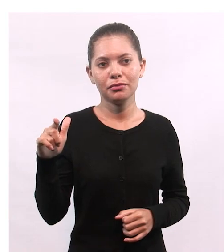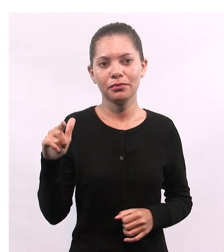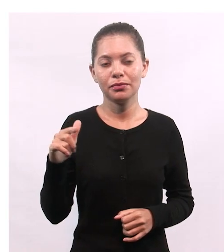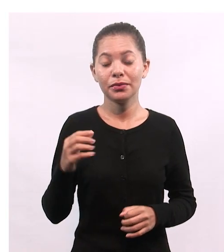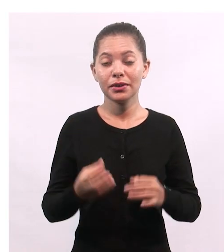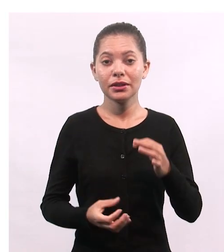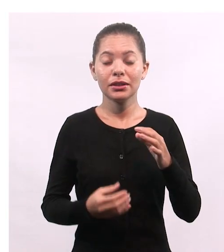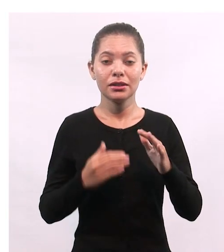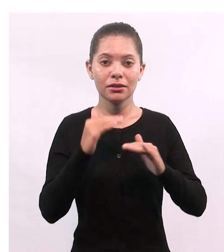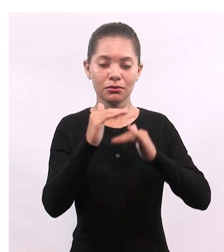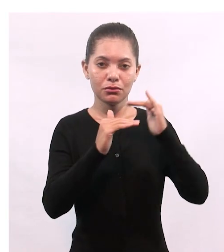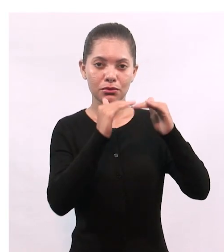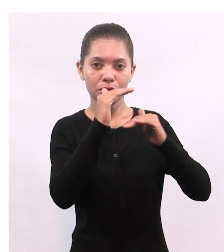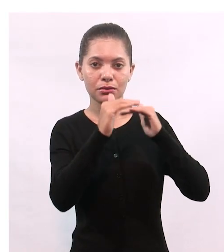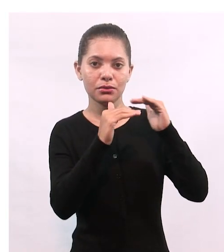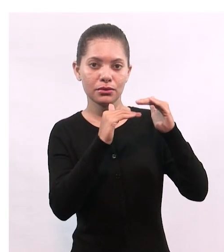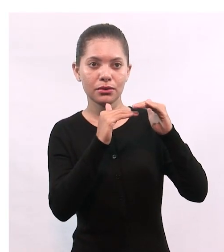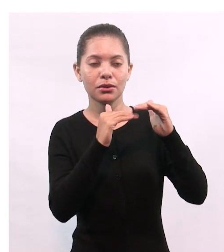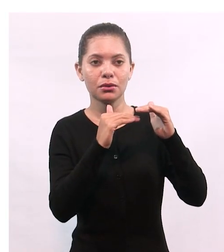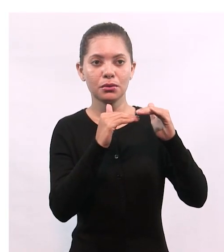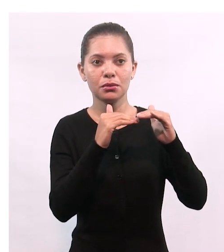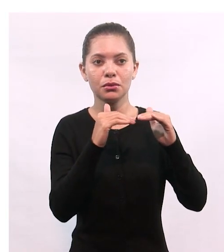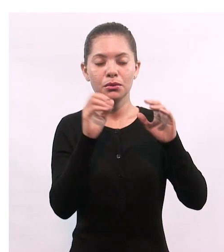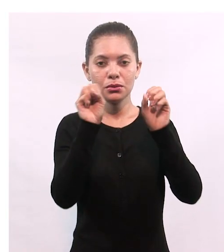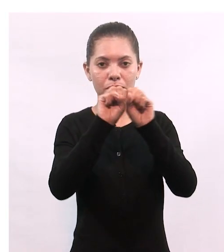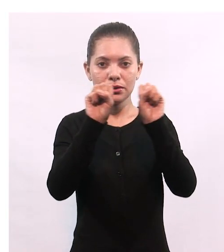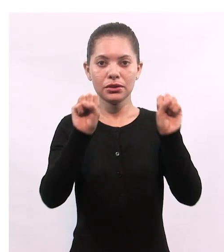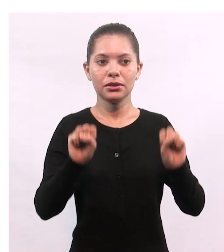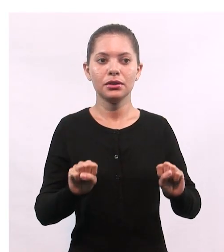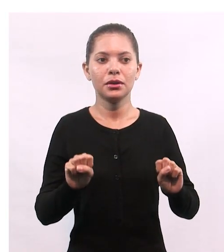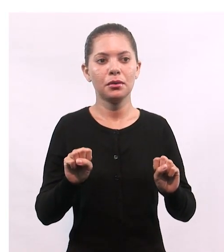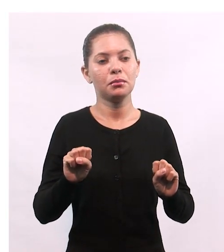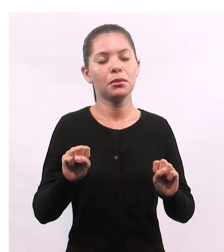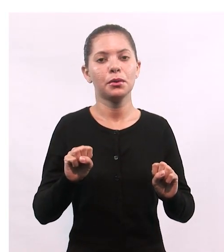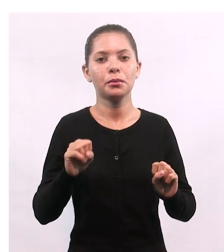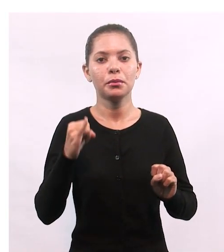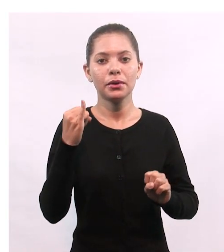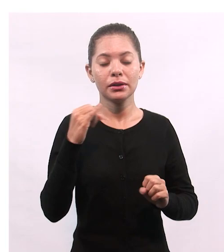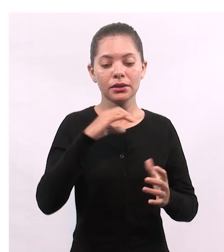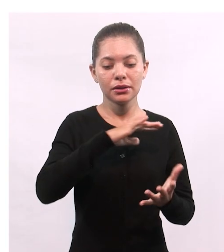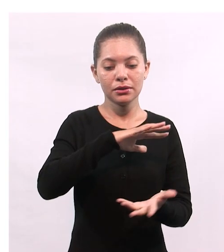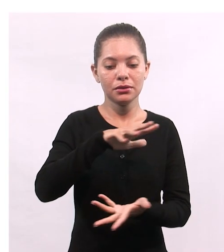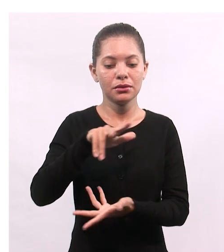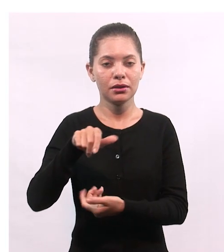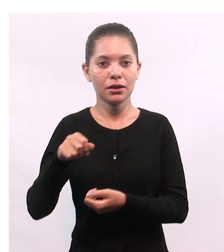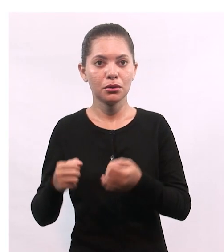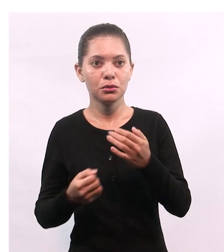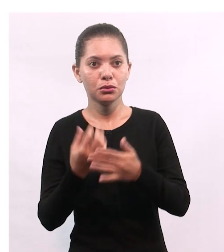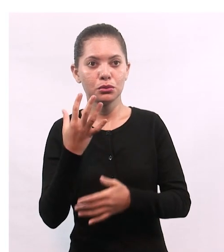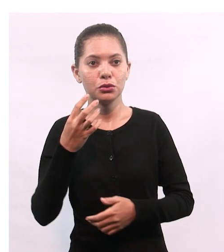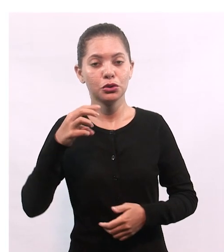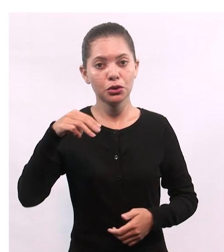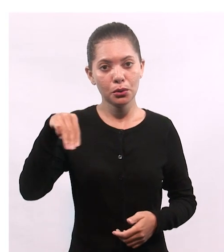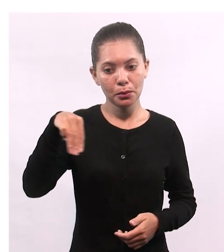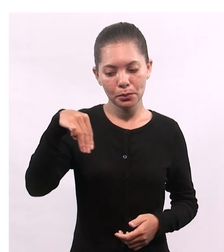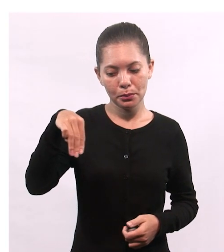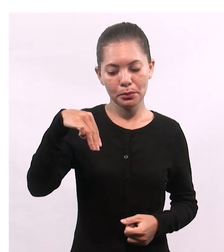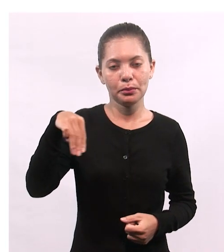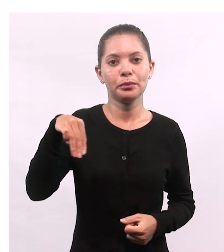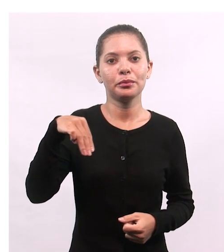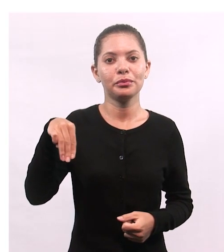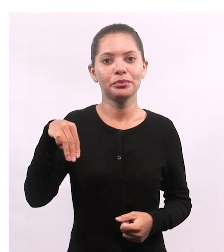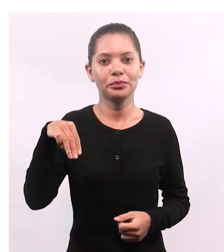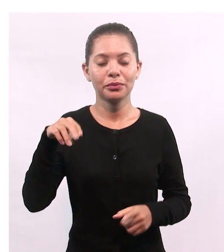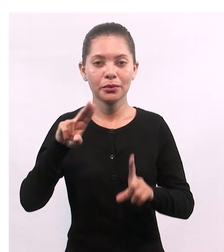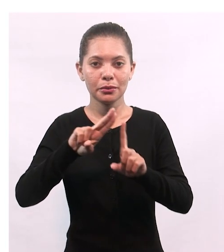E nessa evolução, e adotado pelo Sistema Internacional de Medida, surge o metro, que era uma unidade que seria